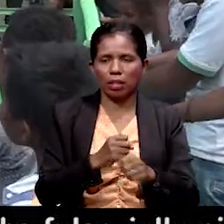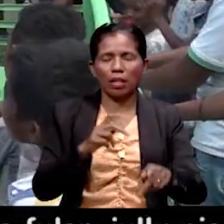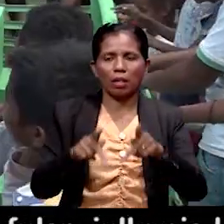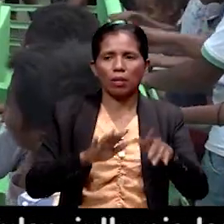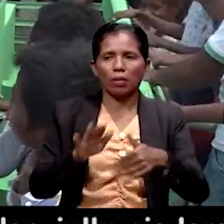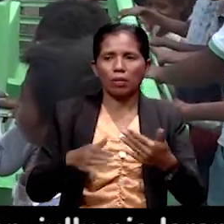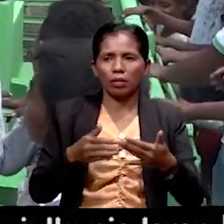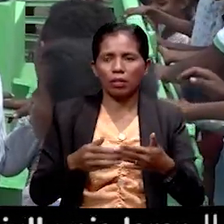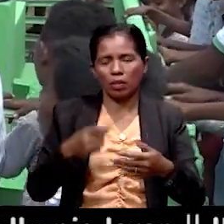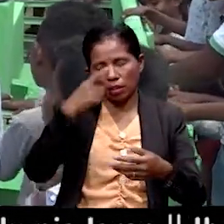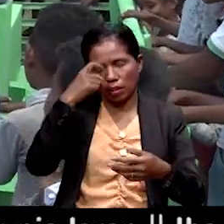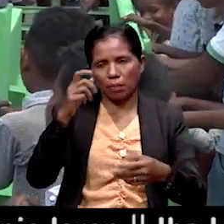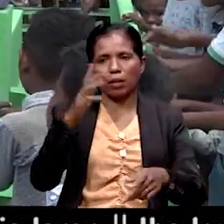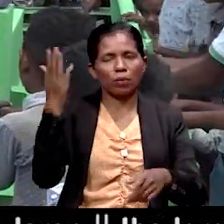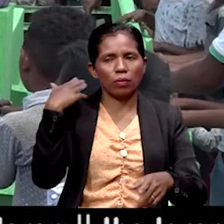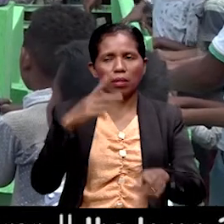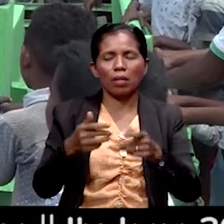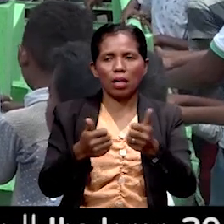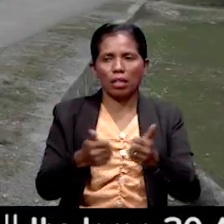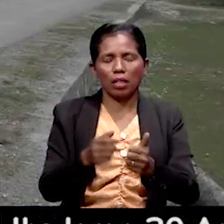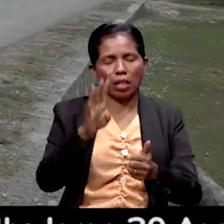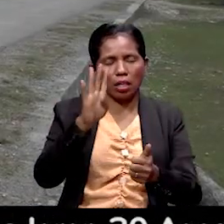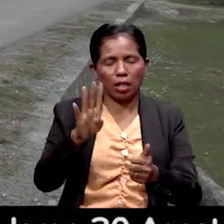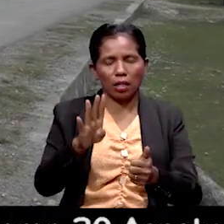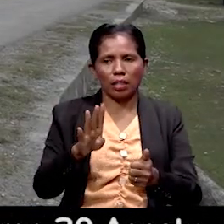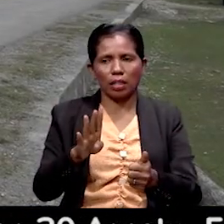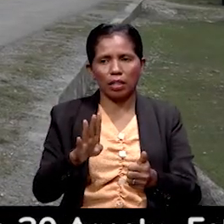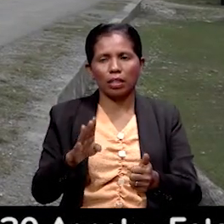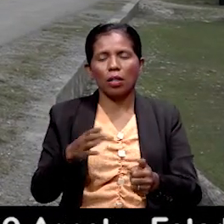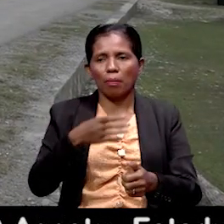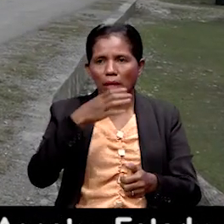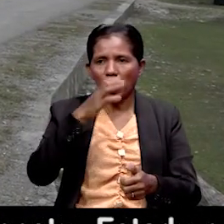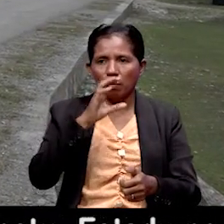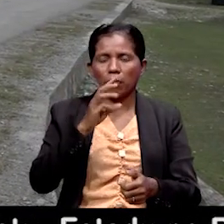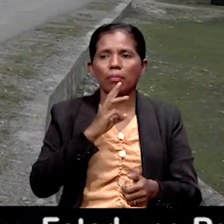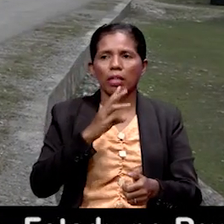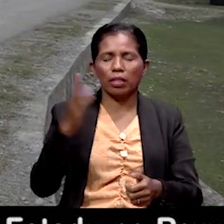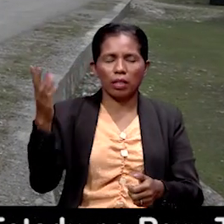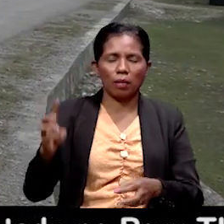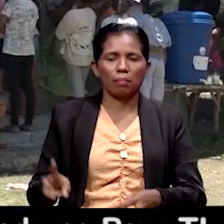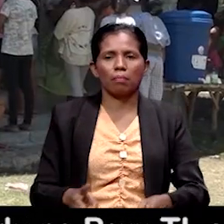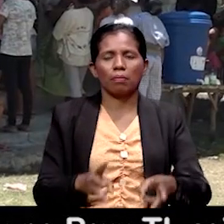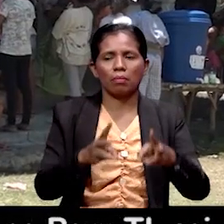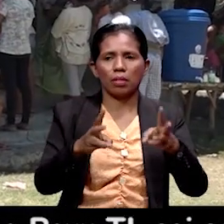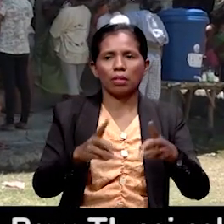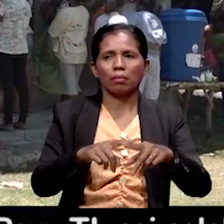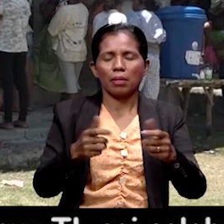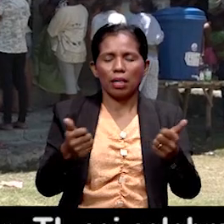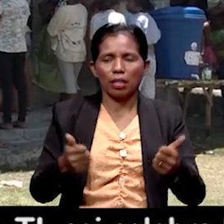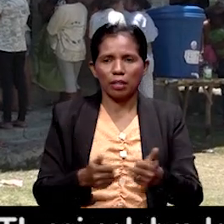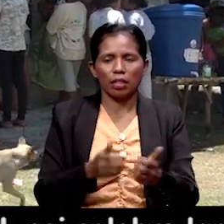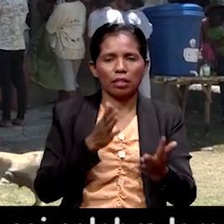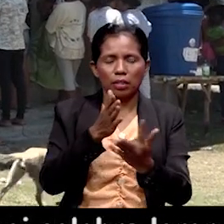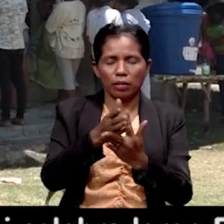sira, tamba durante comunidade aldeia hat ne, kure be iha mota, mai be aldeia ai lora antes ne acesso ona bemos, tamba